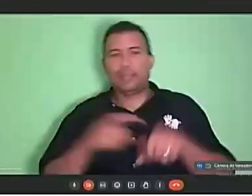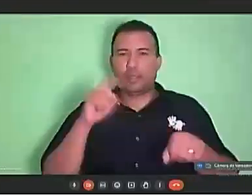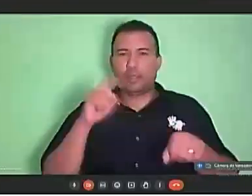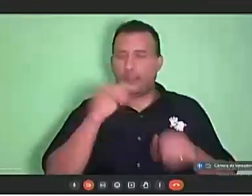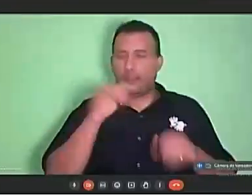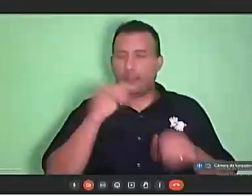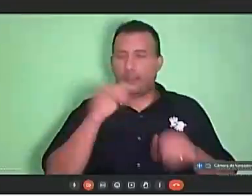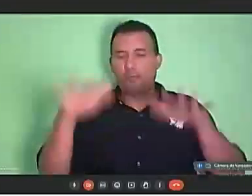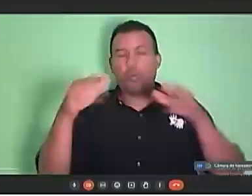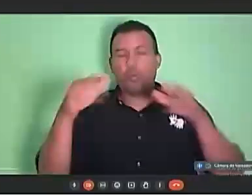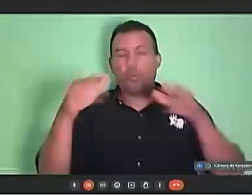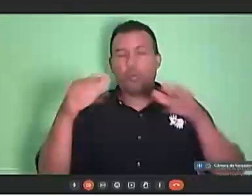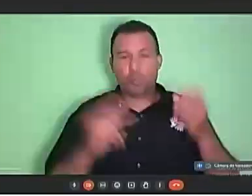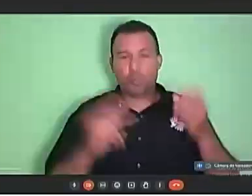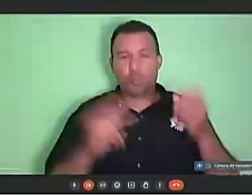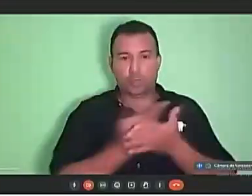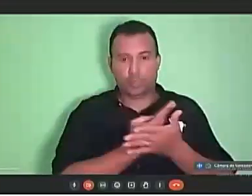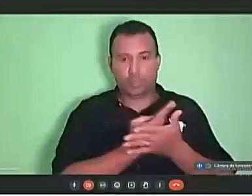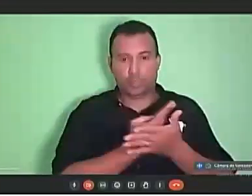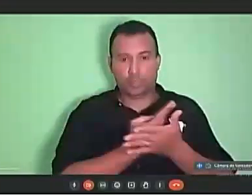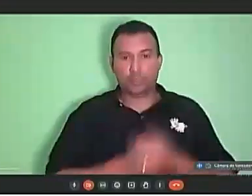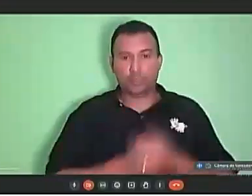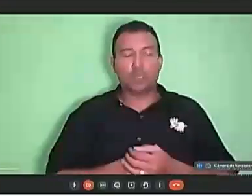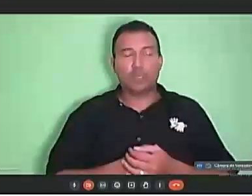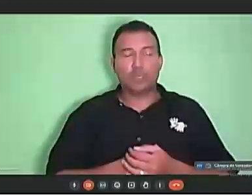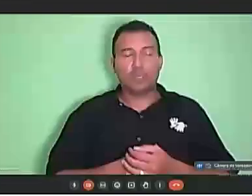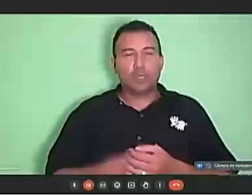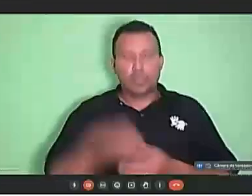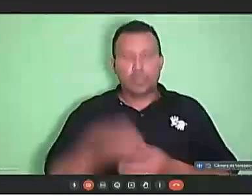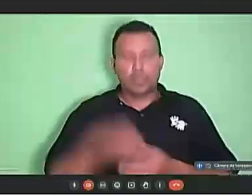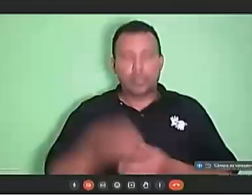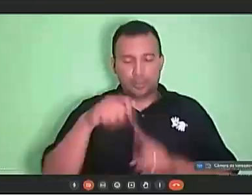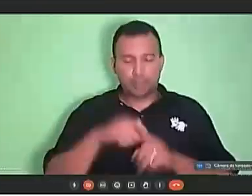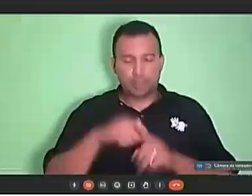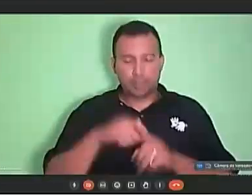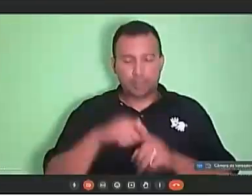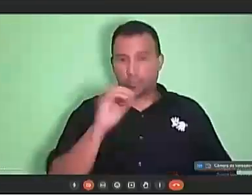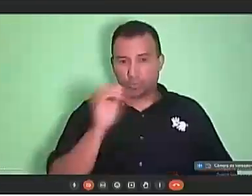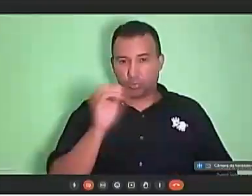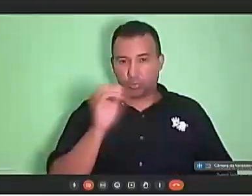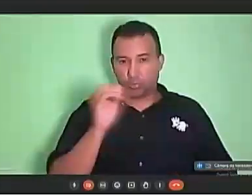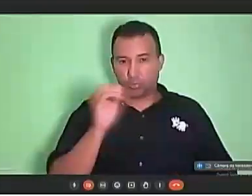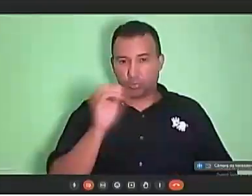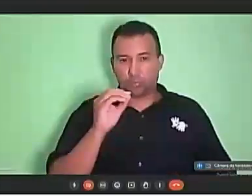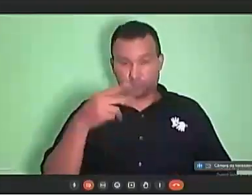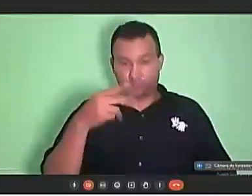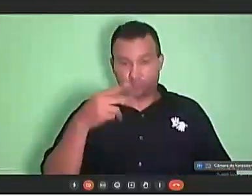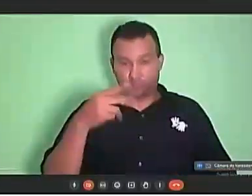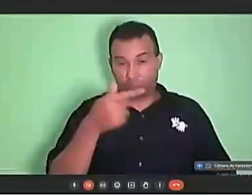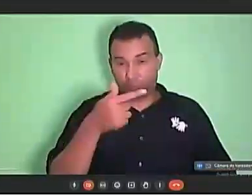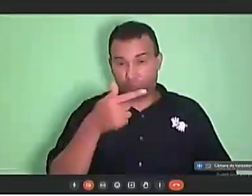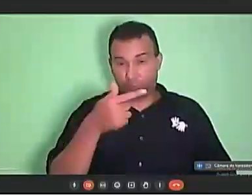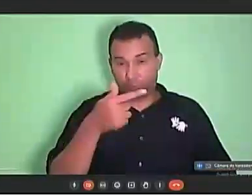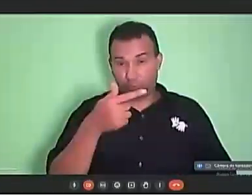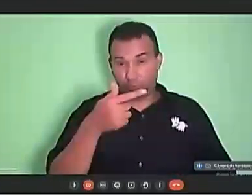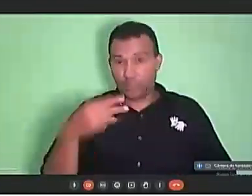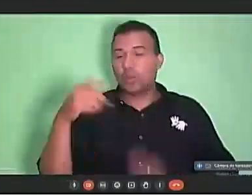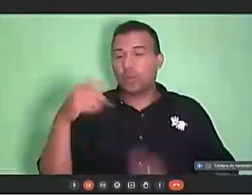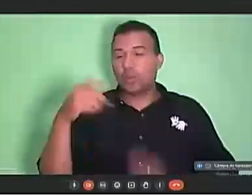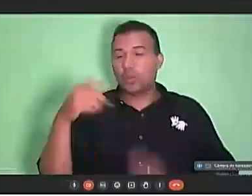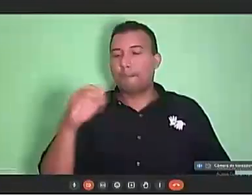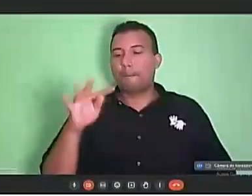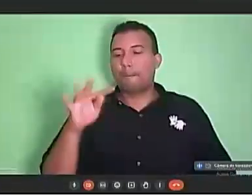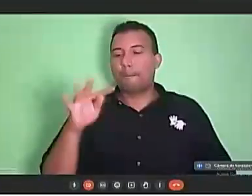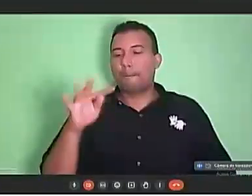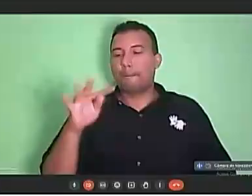que numa enchente, como aconteceu esse mês agora de outubro, 2023, em Porto Vitória, o Rio Iguaçu ele